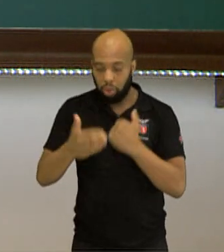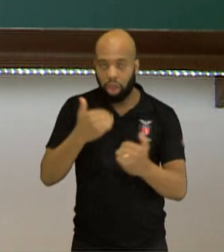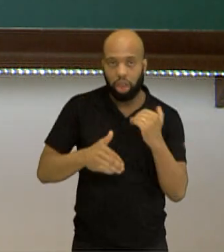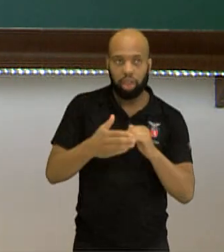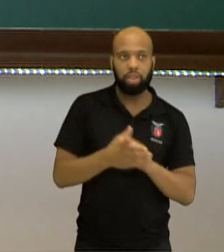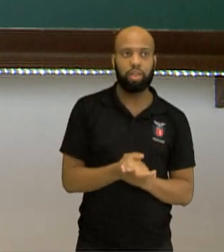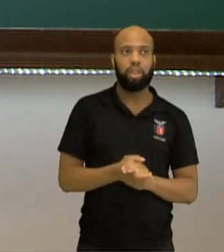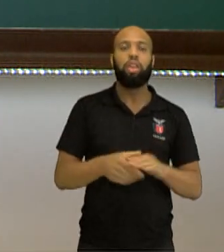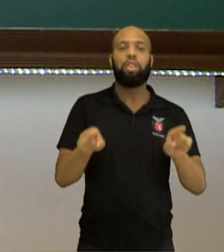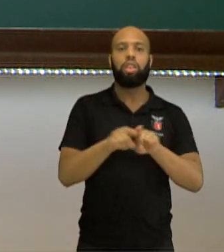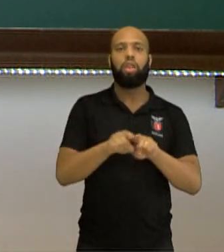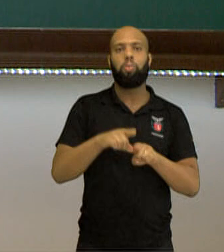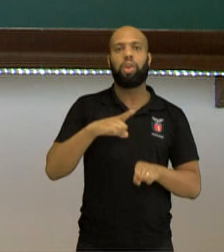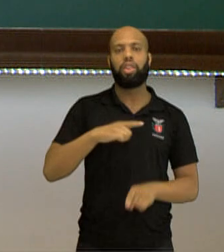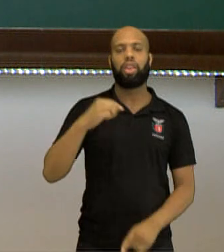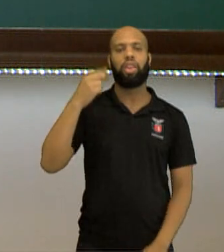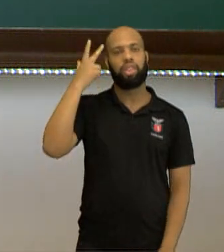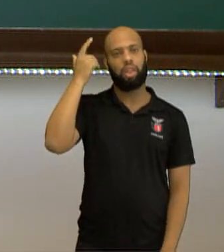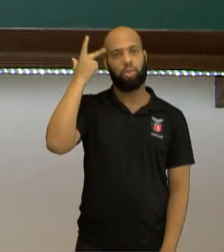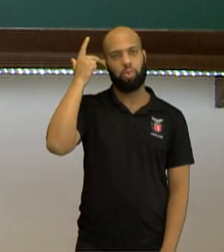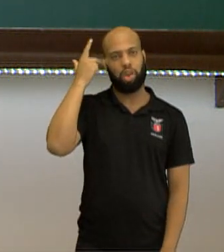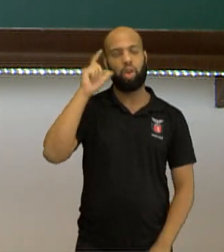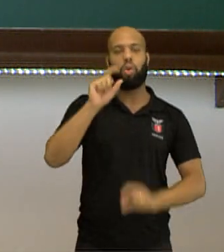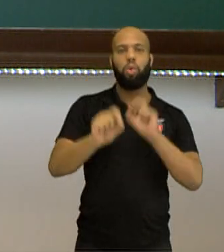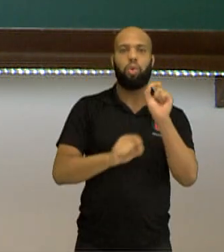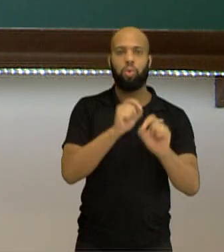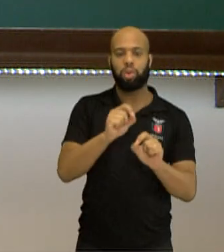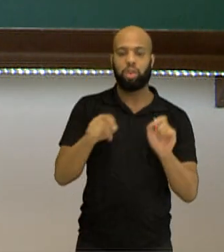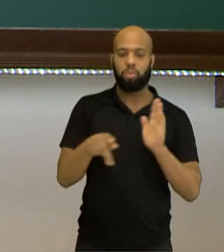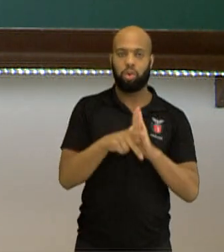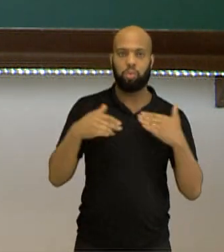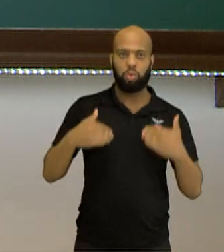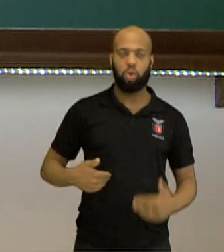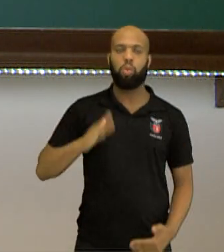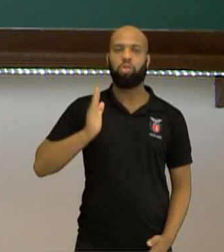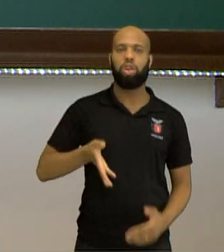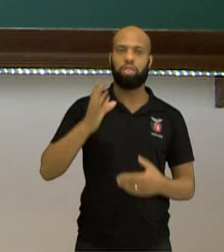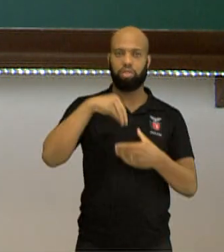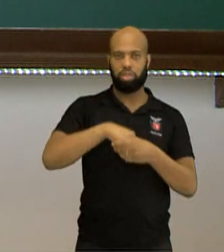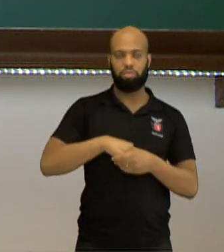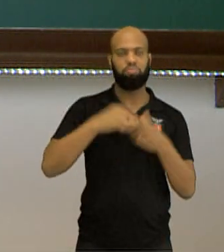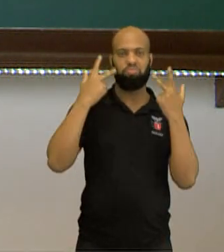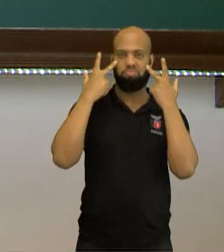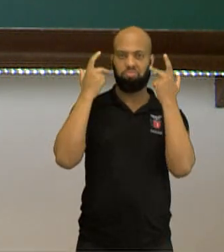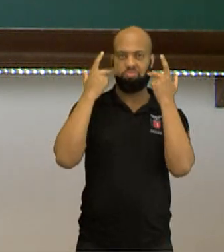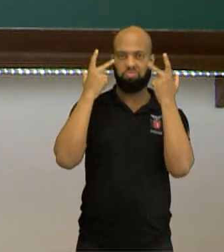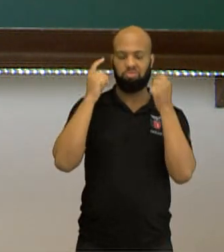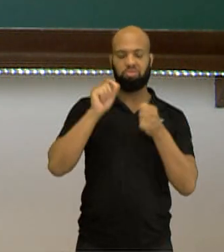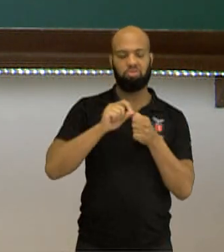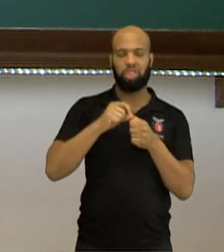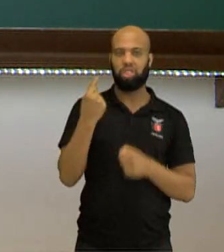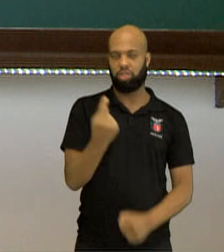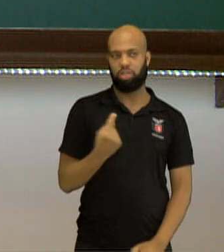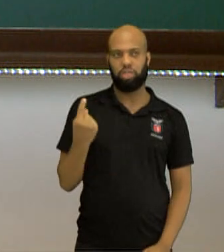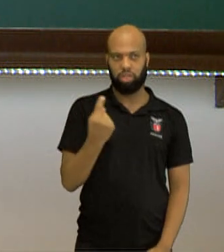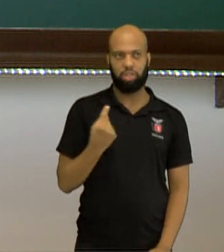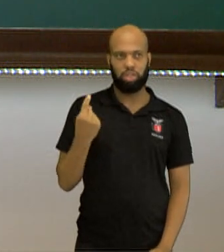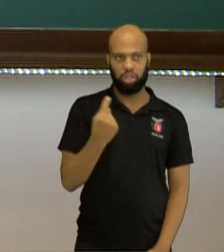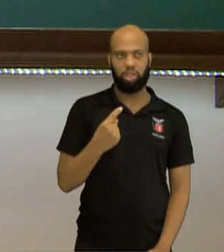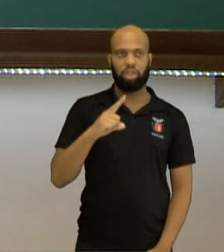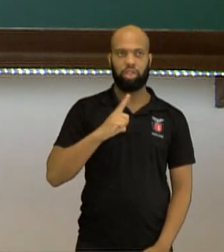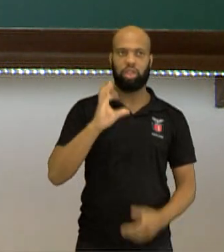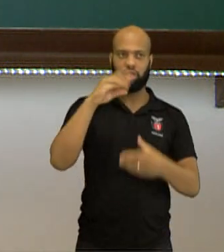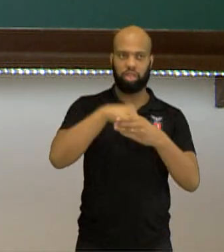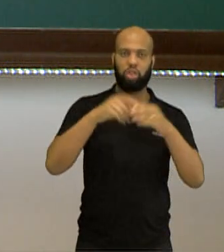alimentação, e os chamados naturais, que é aquele que o nosso organismo já tem naturalmente, já produz, né? E